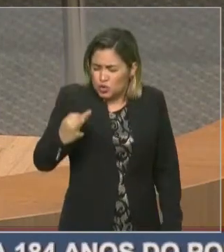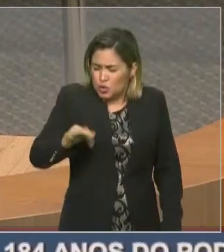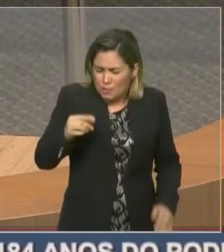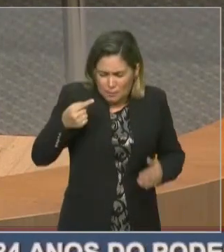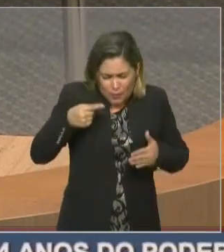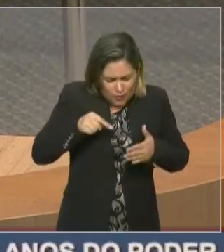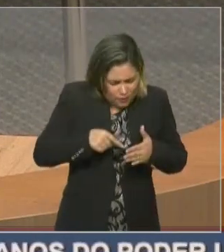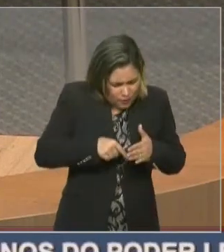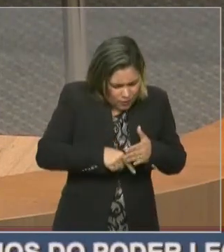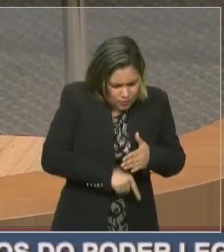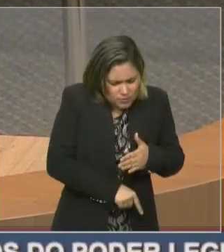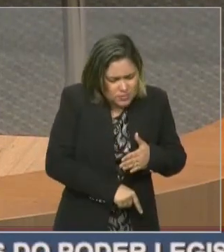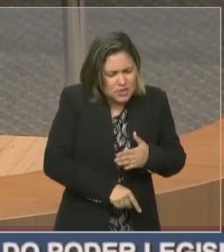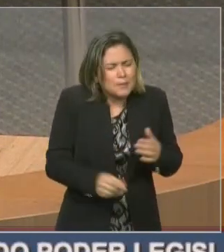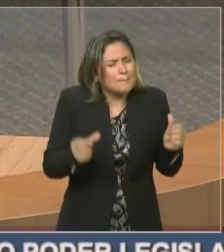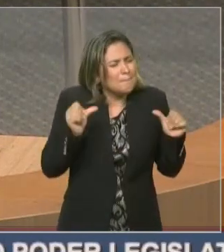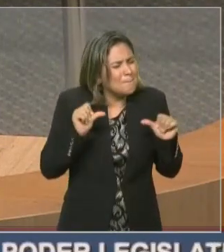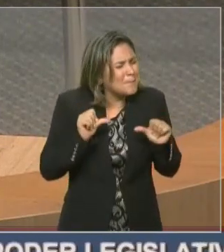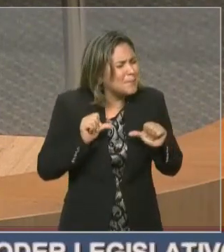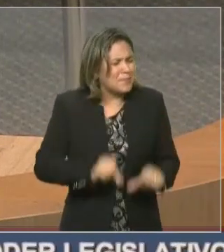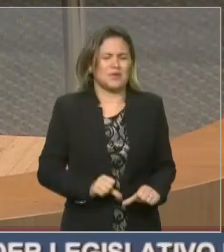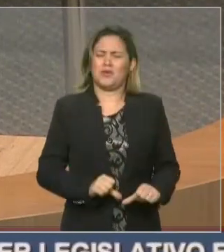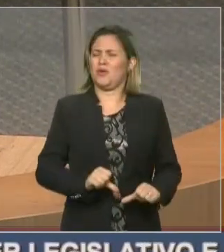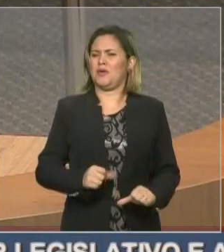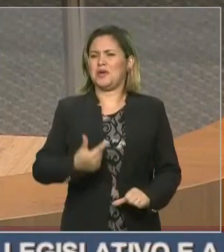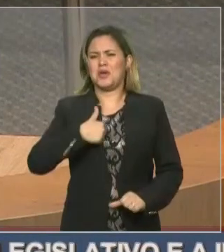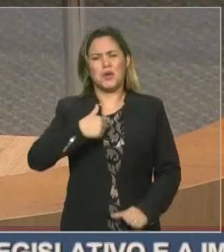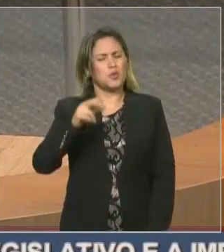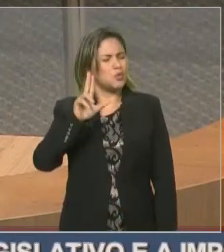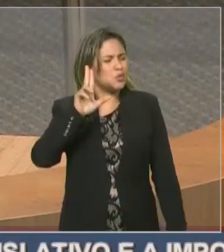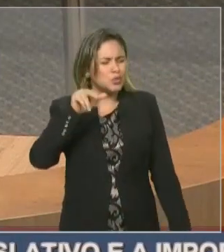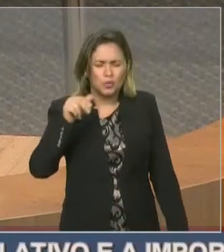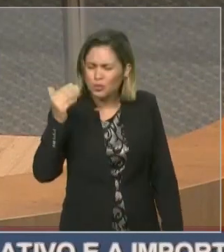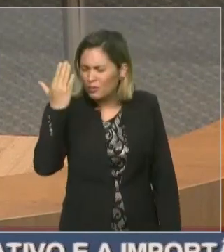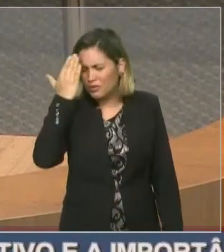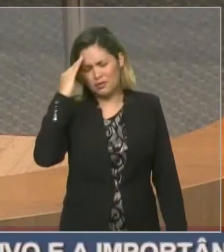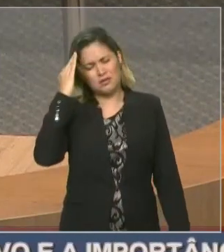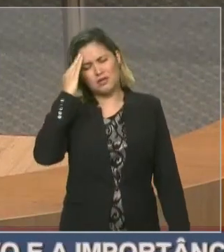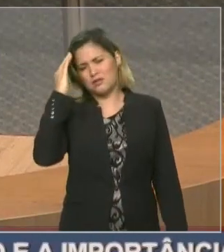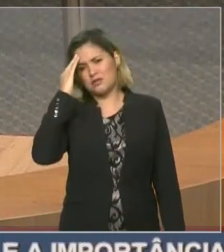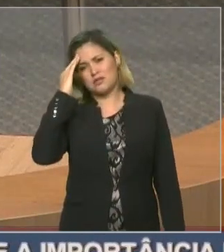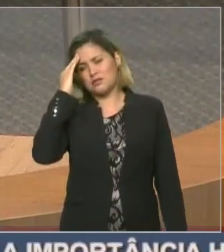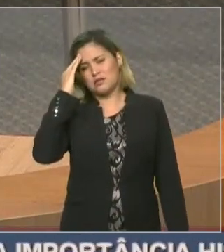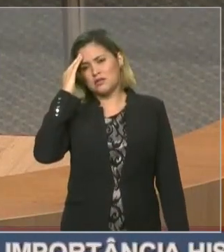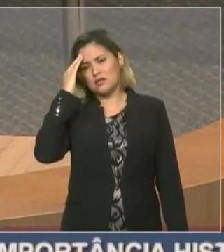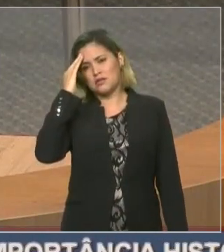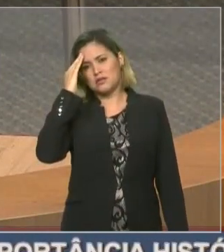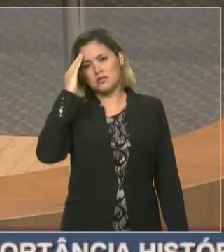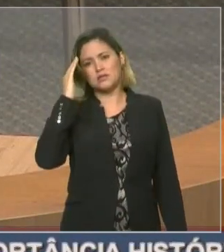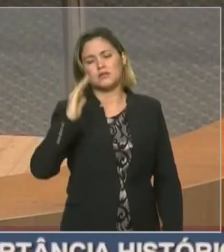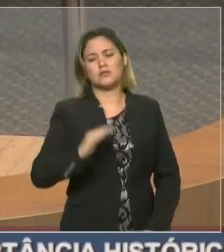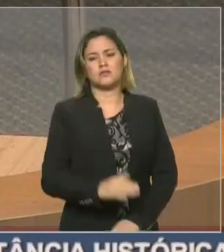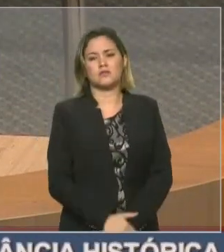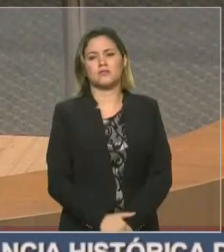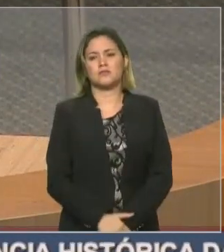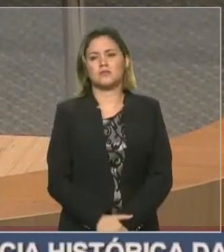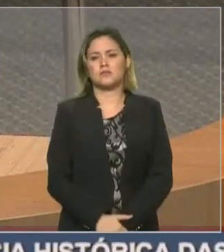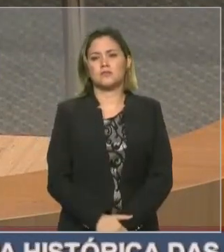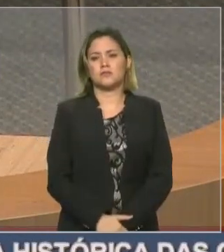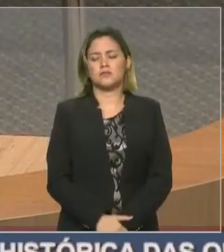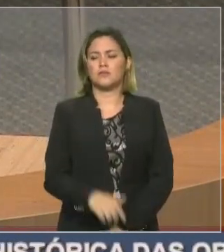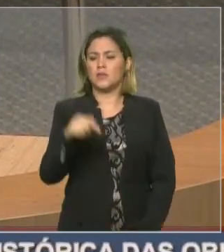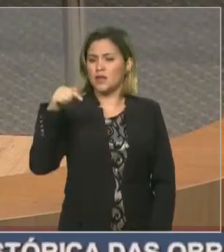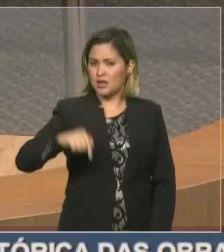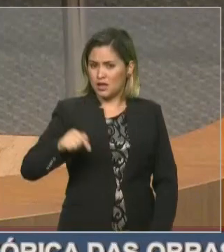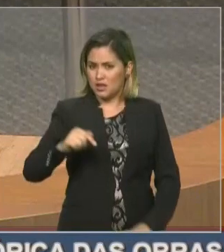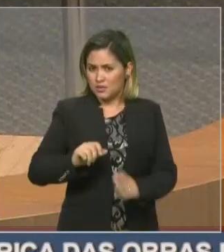e nós, eu digo nós, eu e o deputado Buzar, são muito gratos, é que nesta